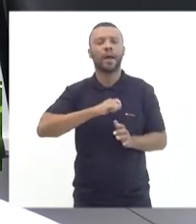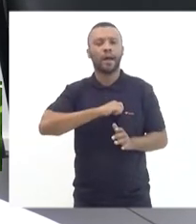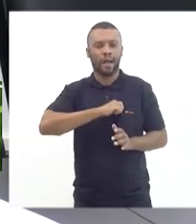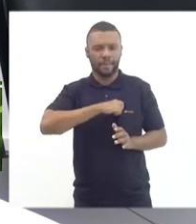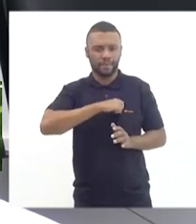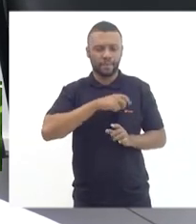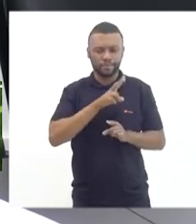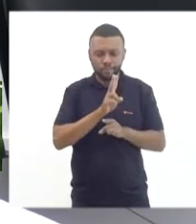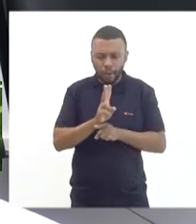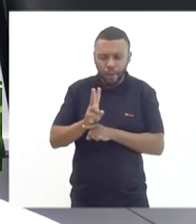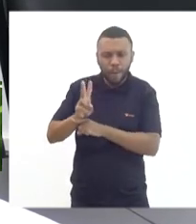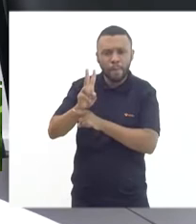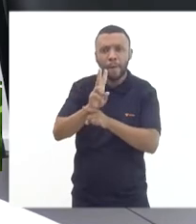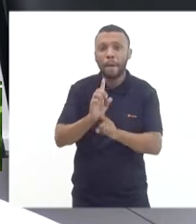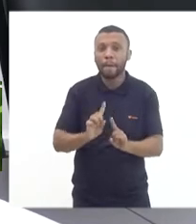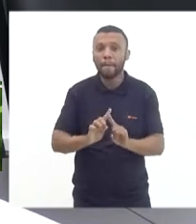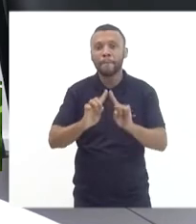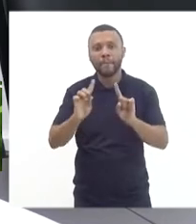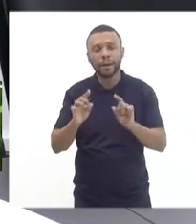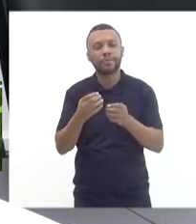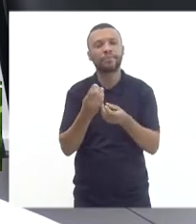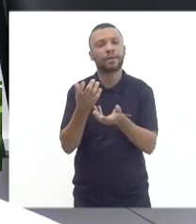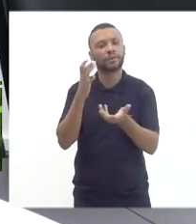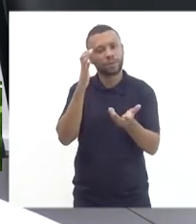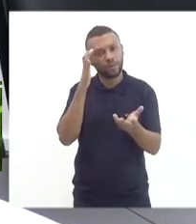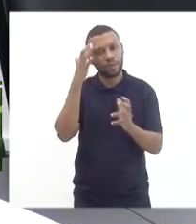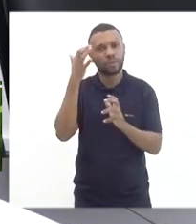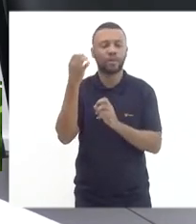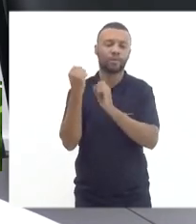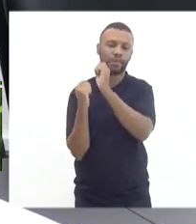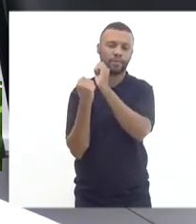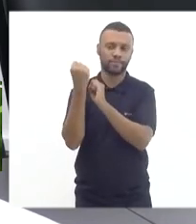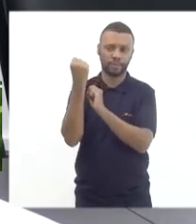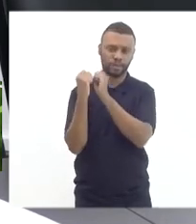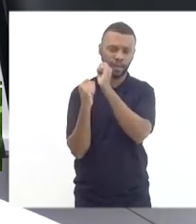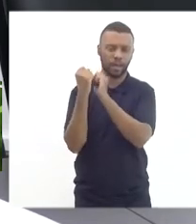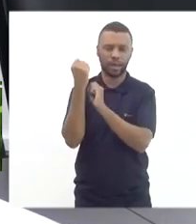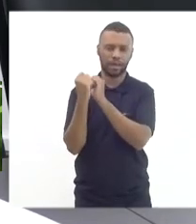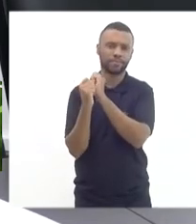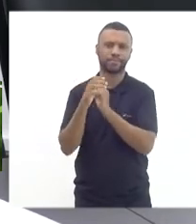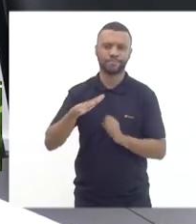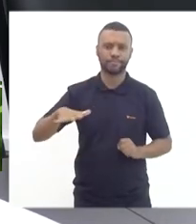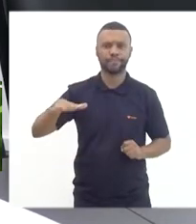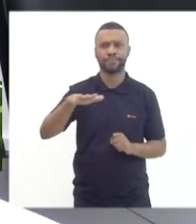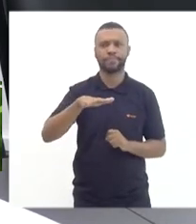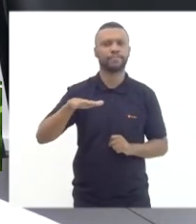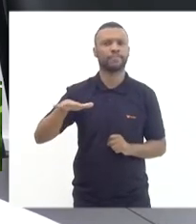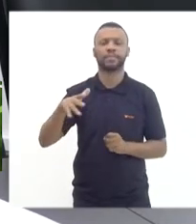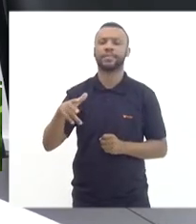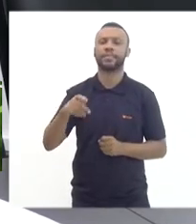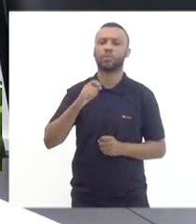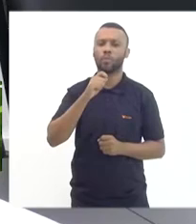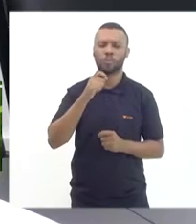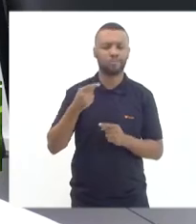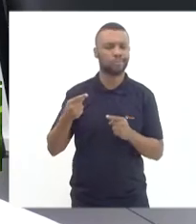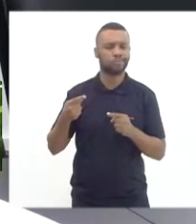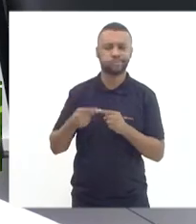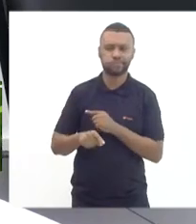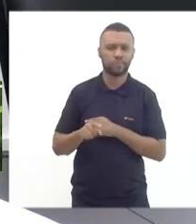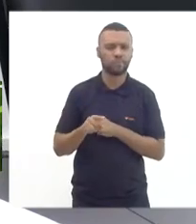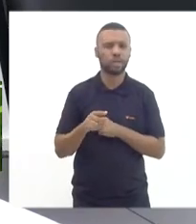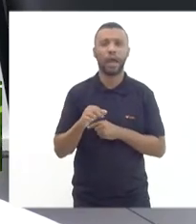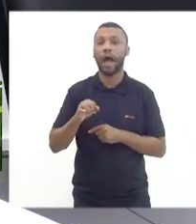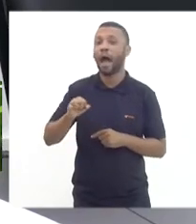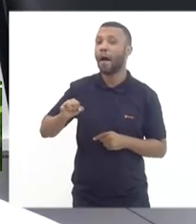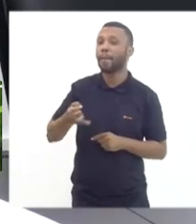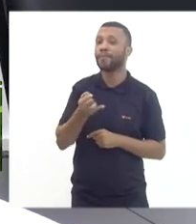fiscalização, mas desse condições ao empresário de ao empresário que não está usando daquilo, quer